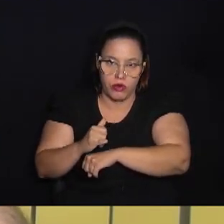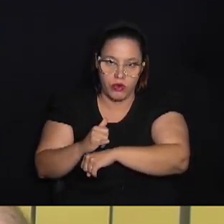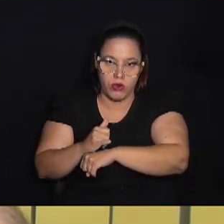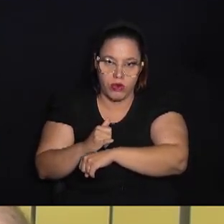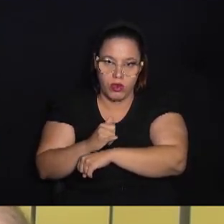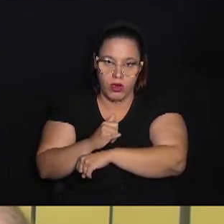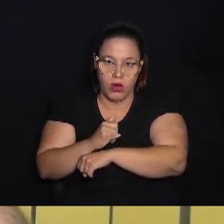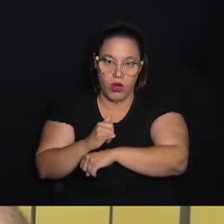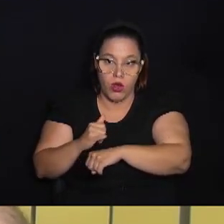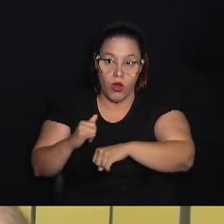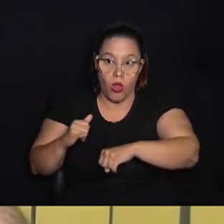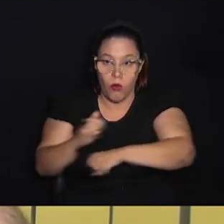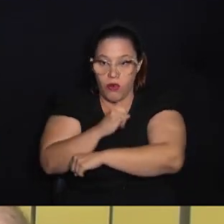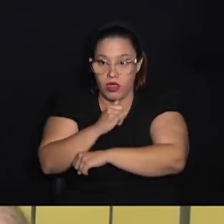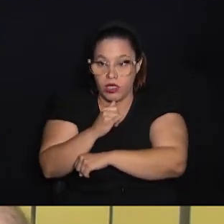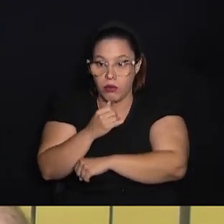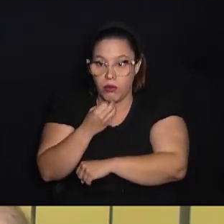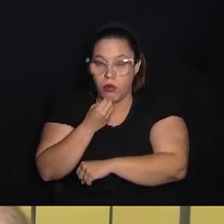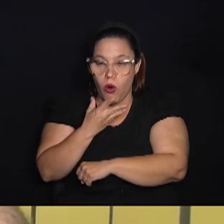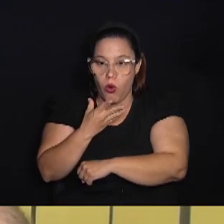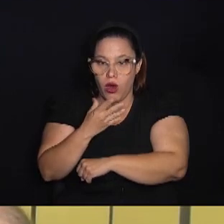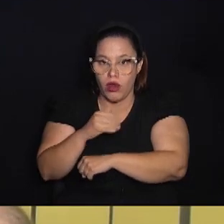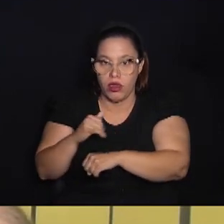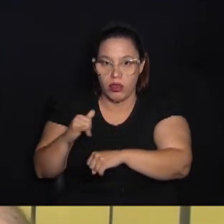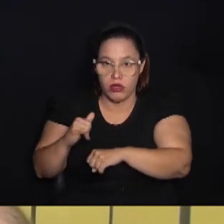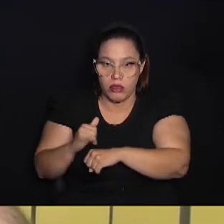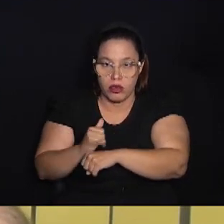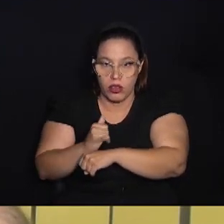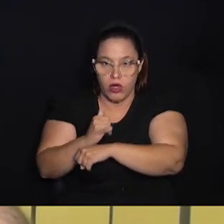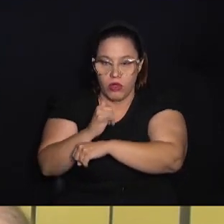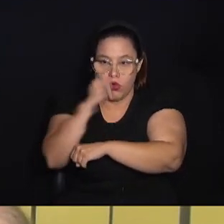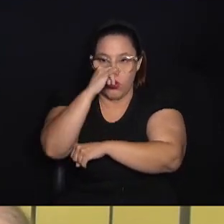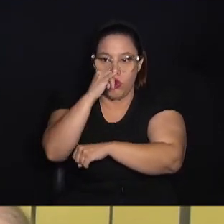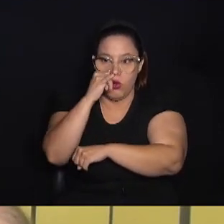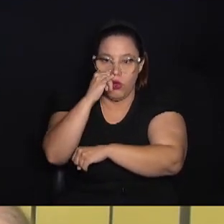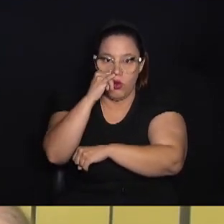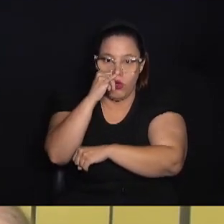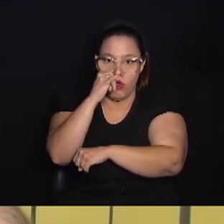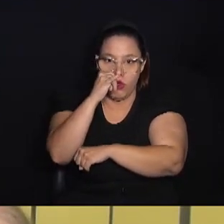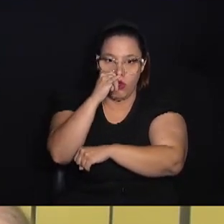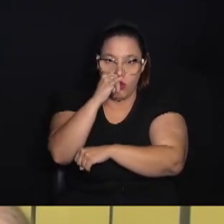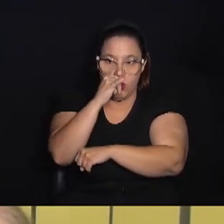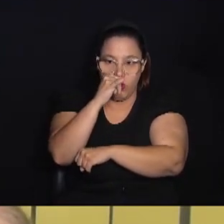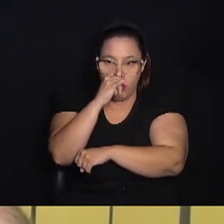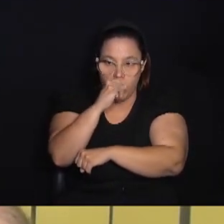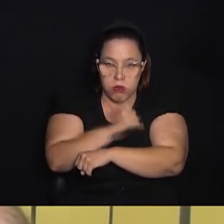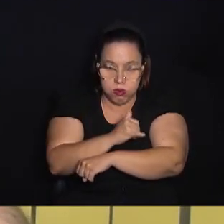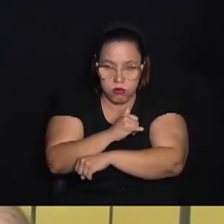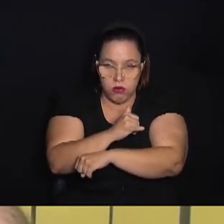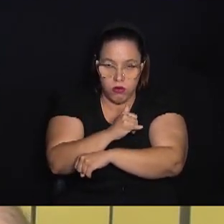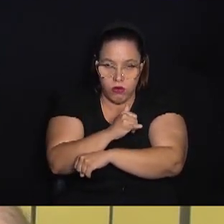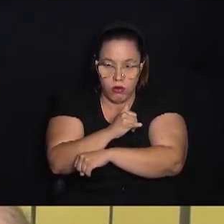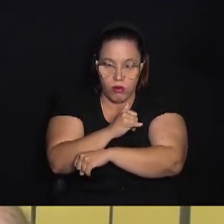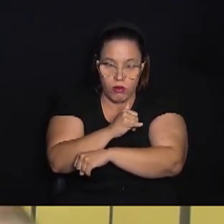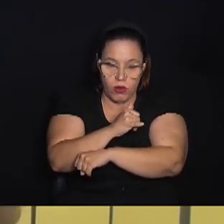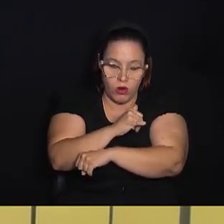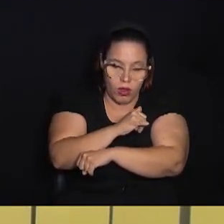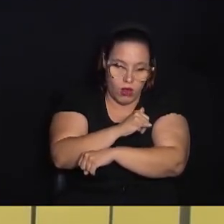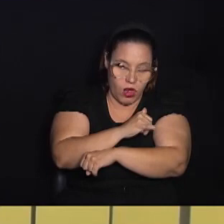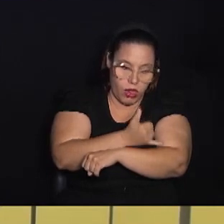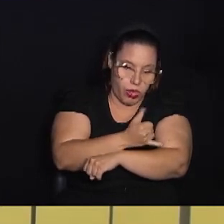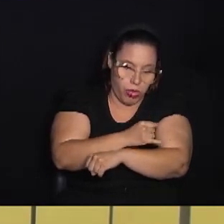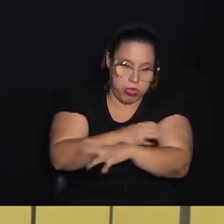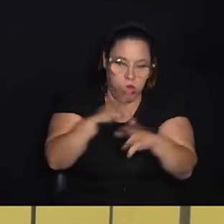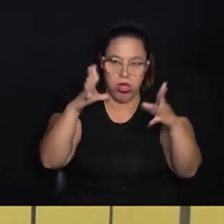pegou uma não pegou velocidade suficiente para levantar voo então quando ele levantou ele perdeu a altitude bateu num eucaliptal e